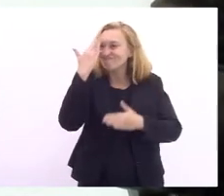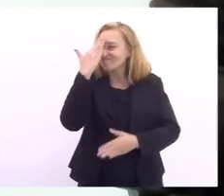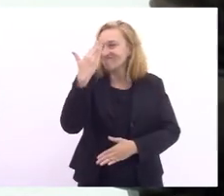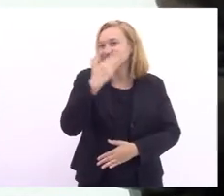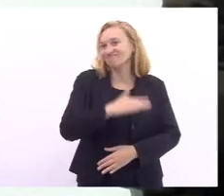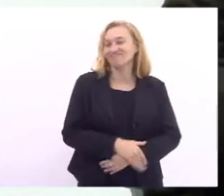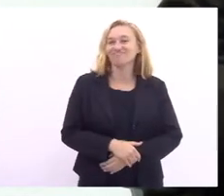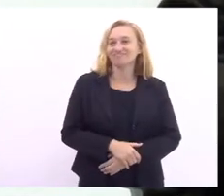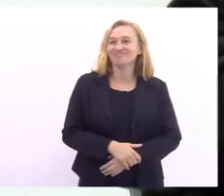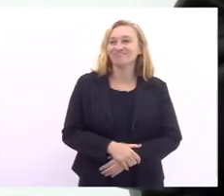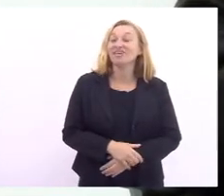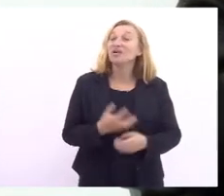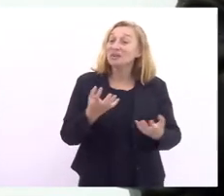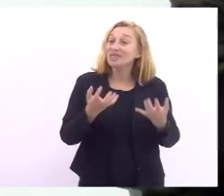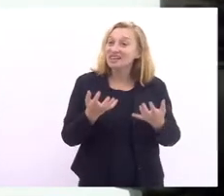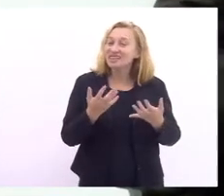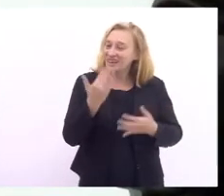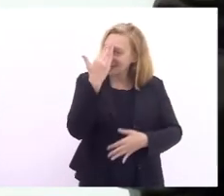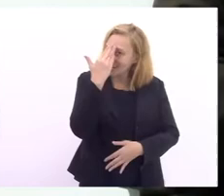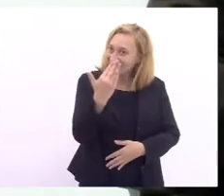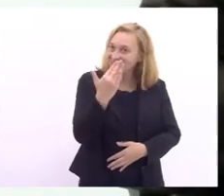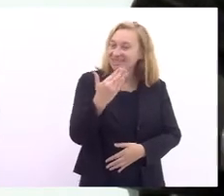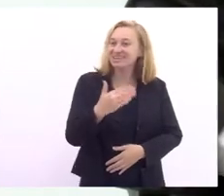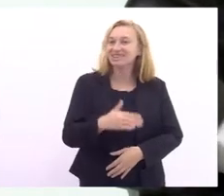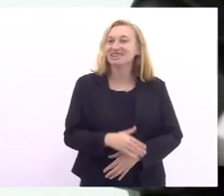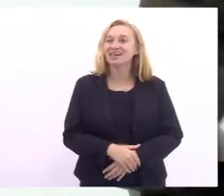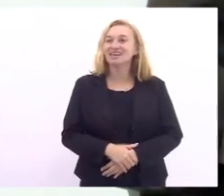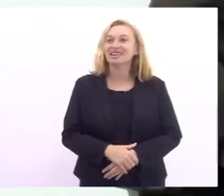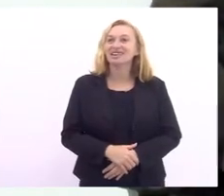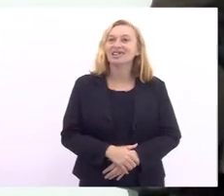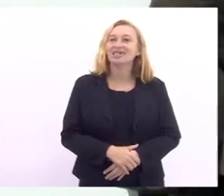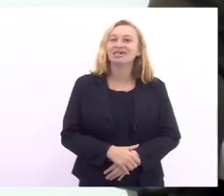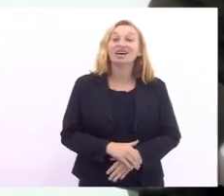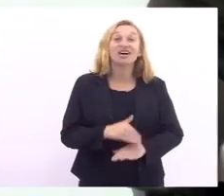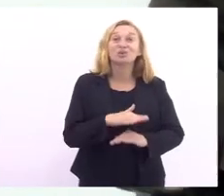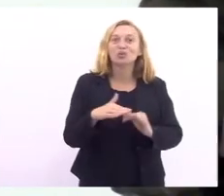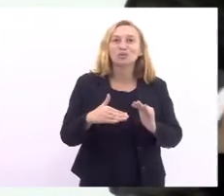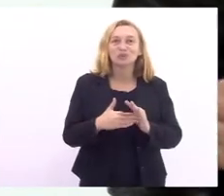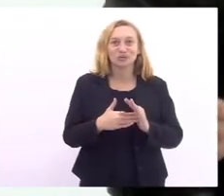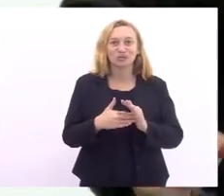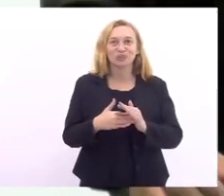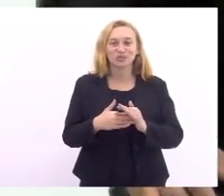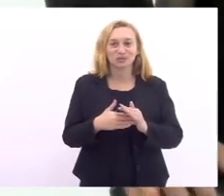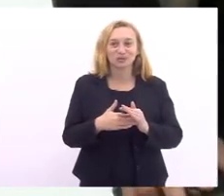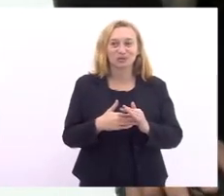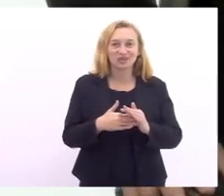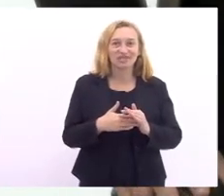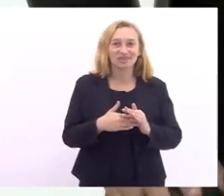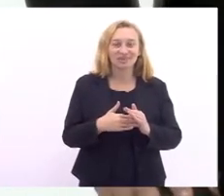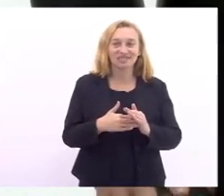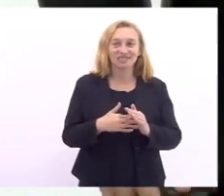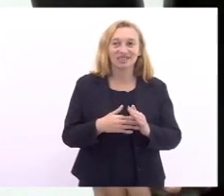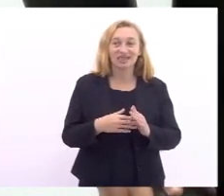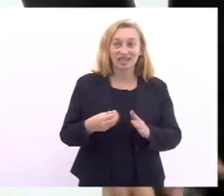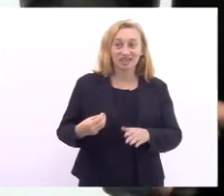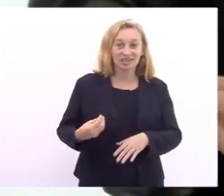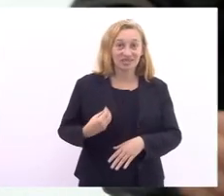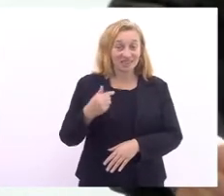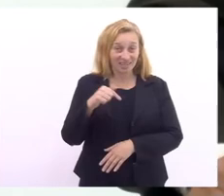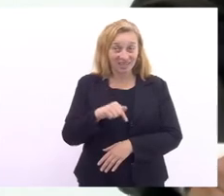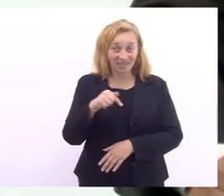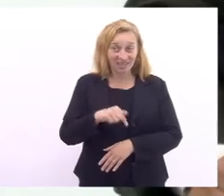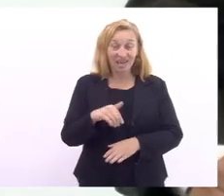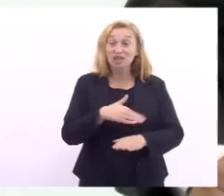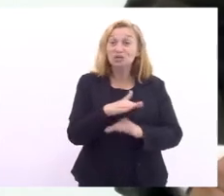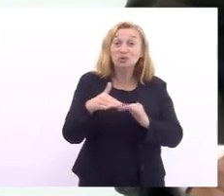agradecimento Então queria agradecer aqui é a todos e todas que estão presentes a